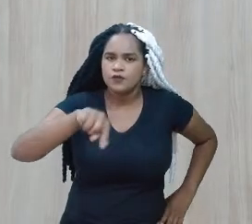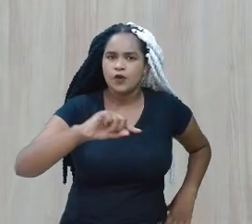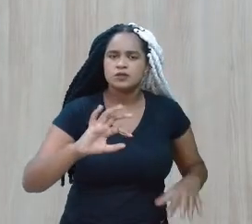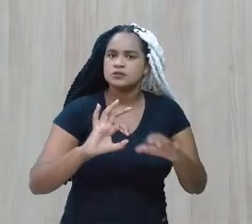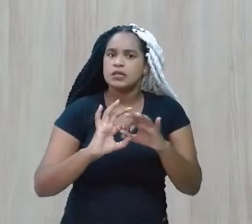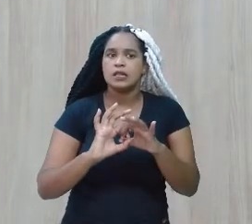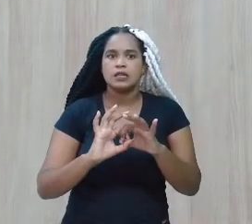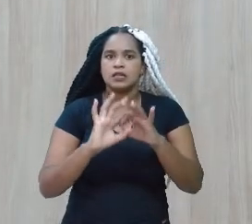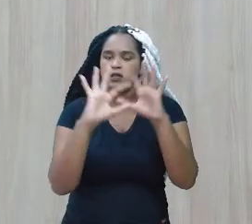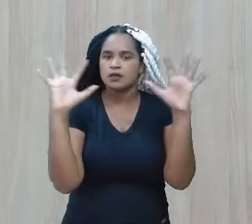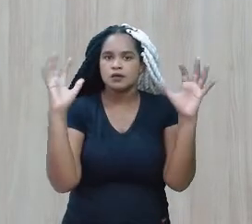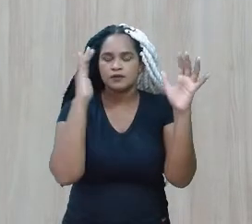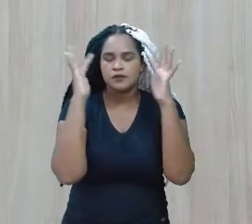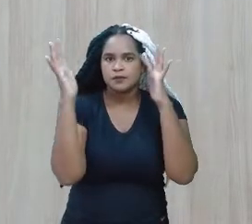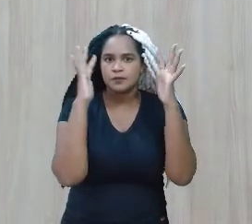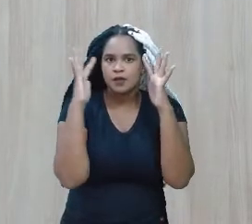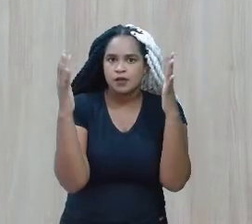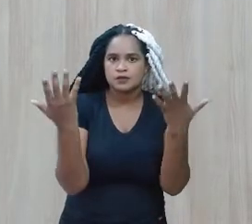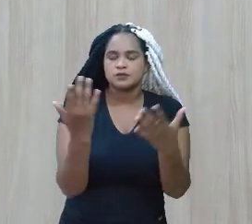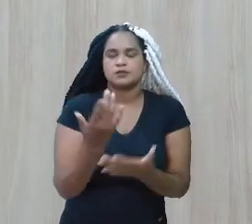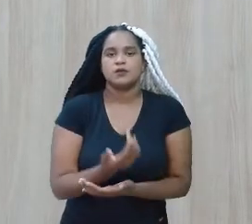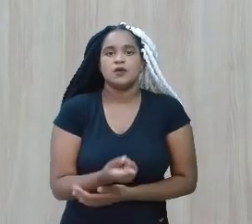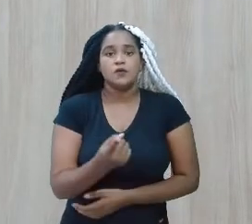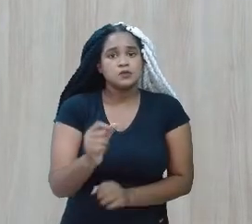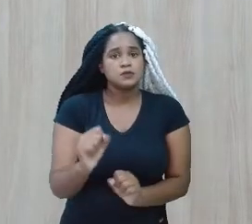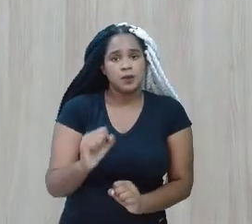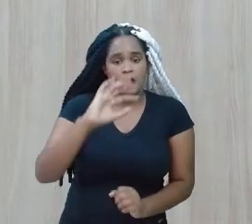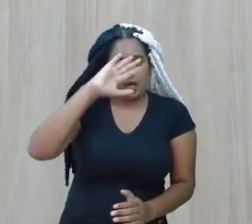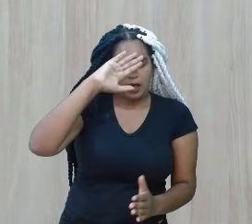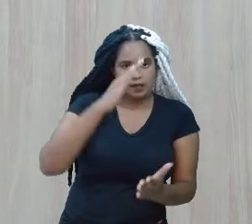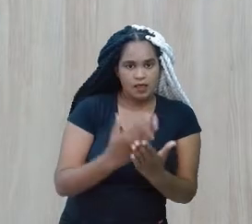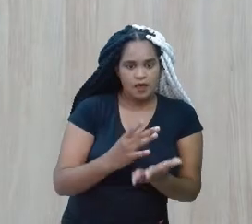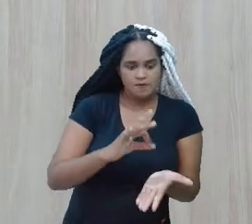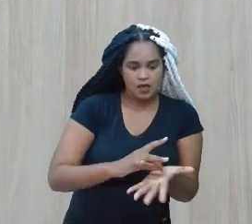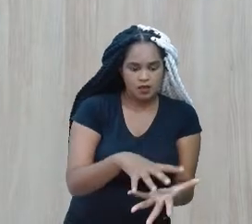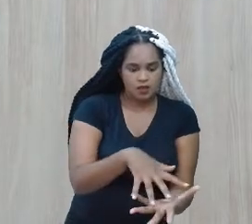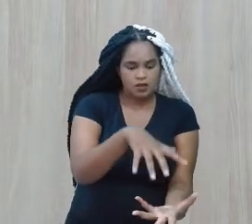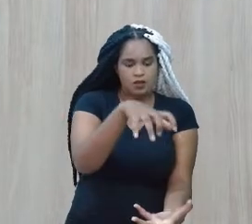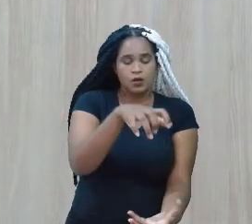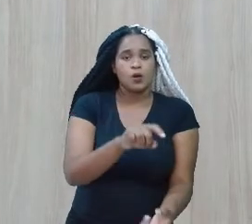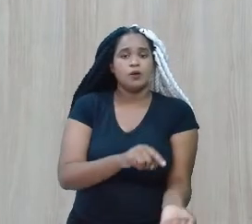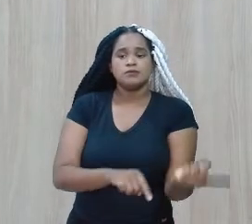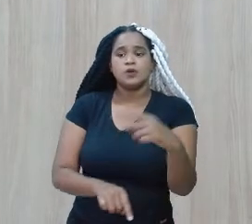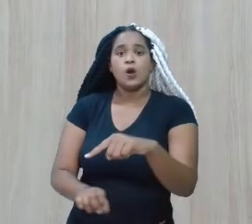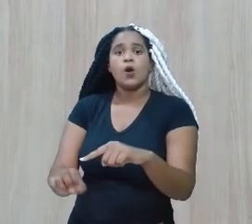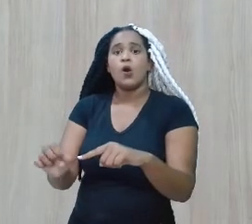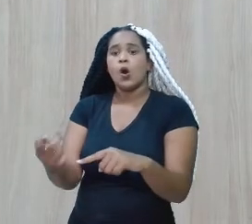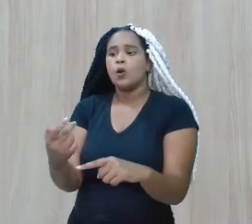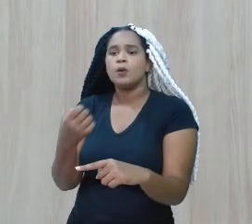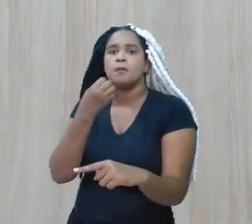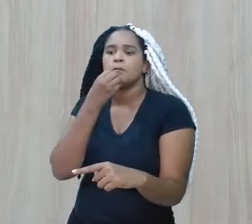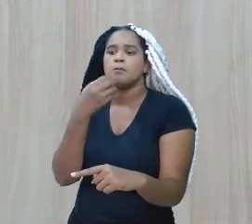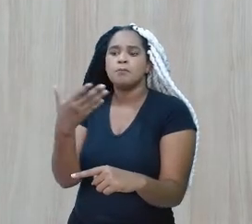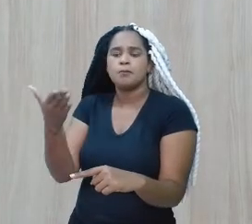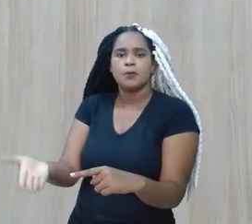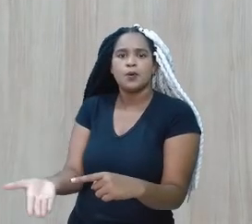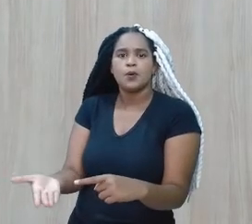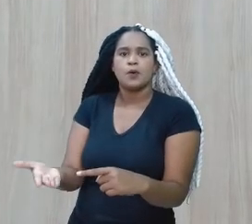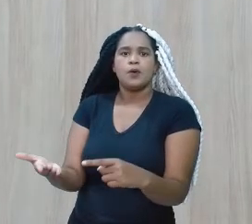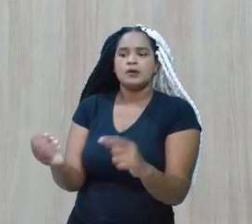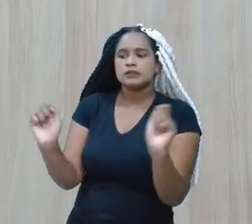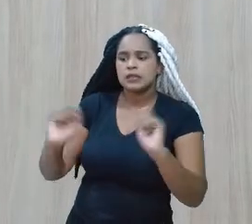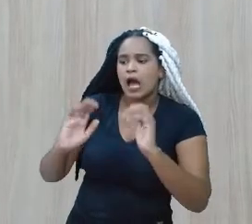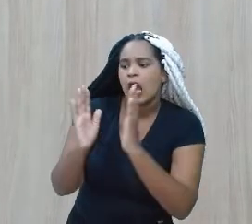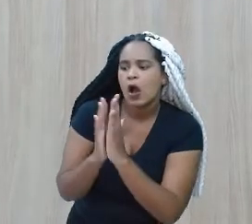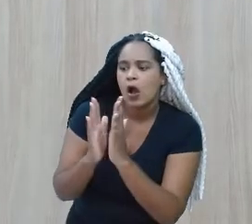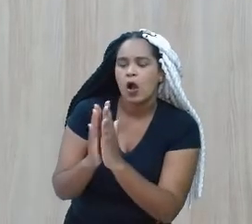livres, não é, percebendo que você pode acreditar que é uma assombração ou ela é santa e atende aos pedidos que é feito.